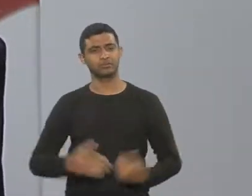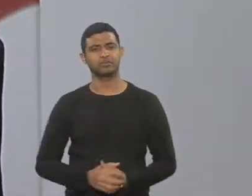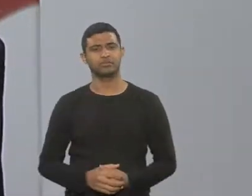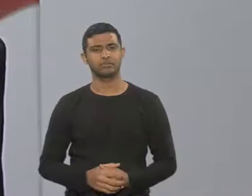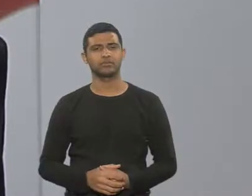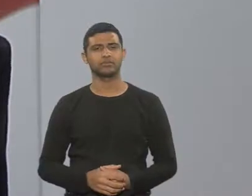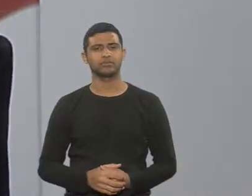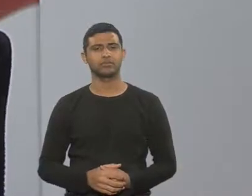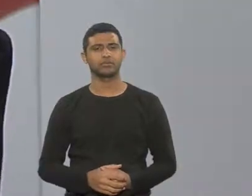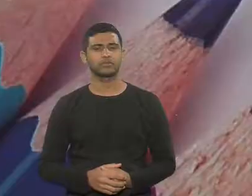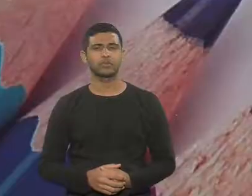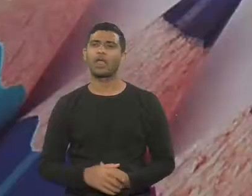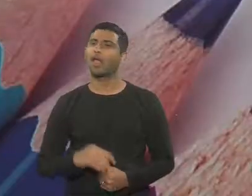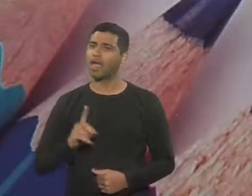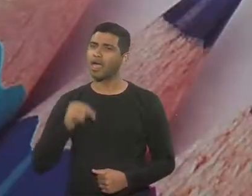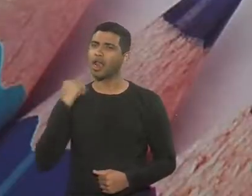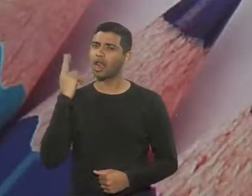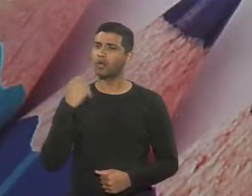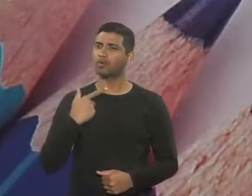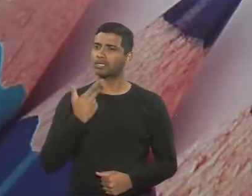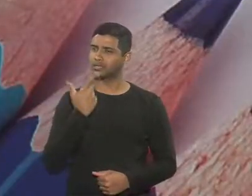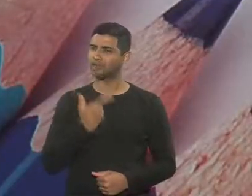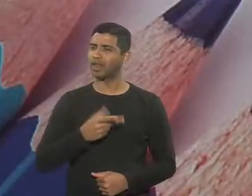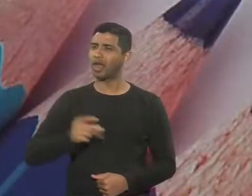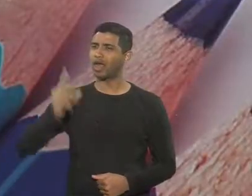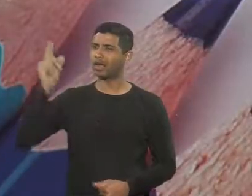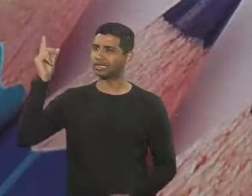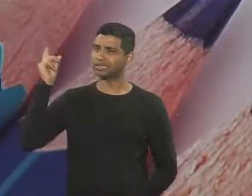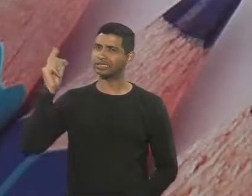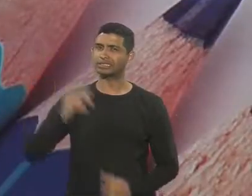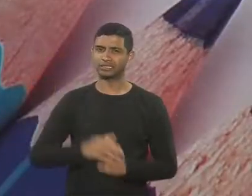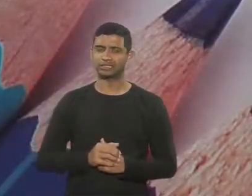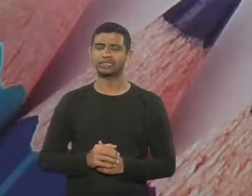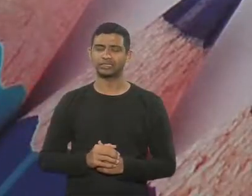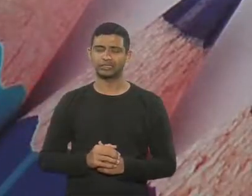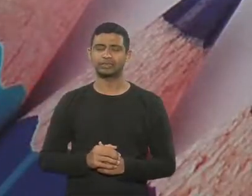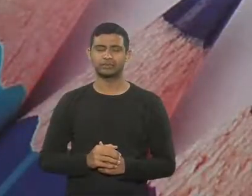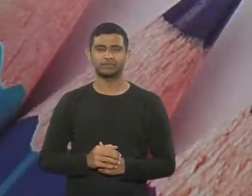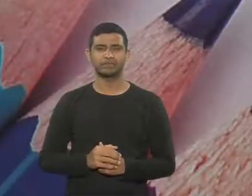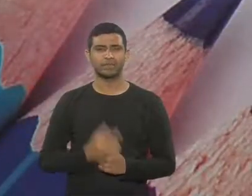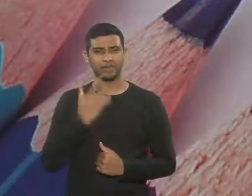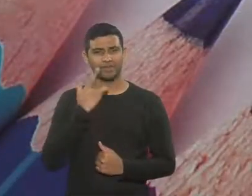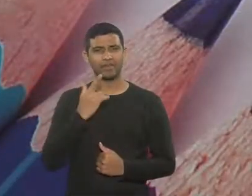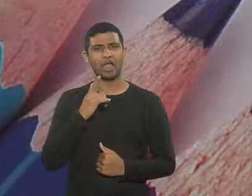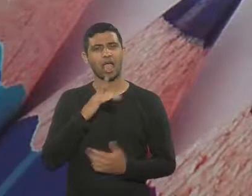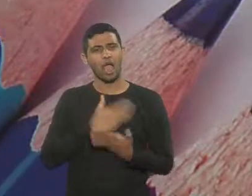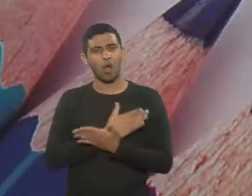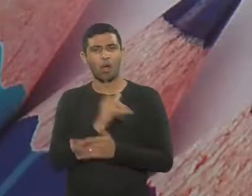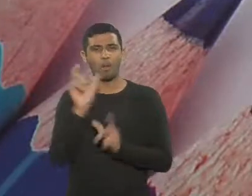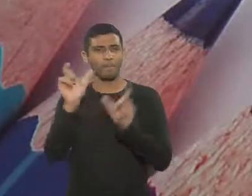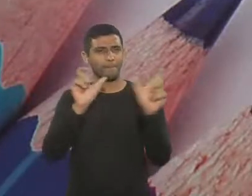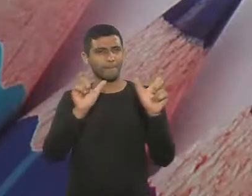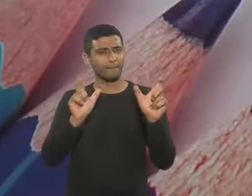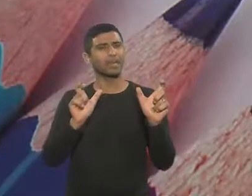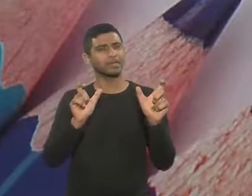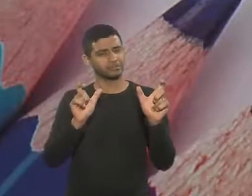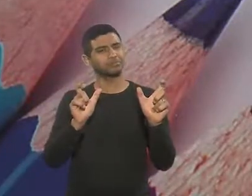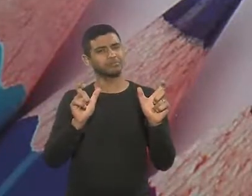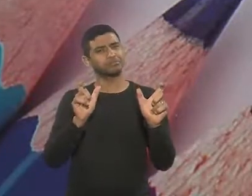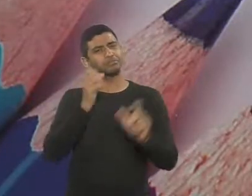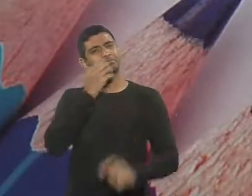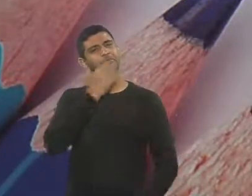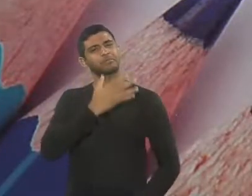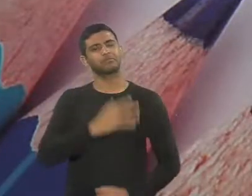também. Né? Que loucura, você falou Idade Média, você falou alguns gatilhos aí, algumas palavras que eu acho chave.